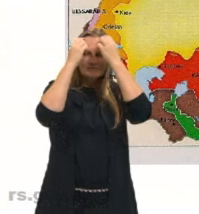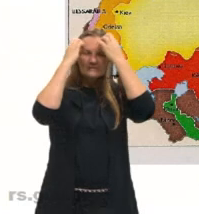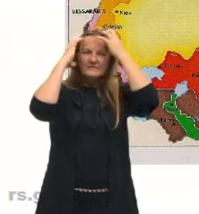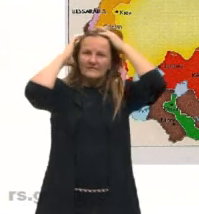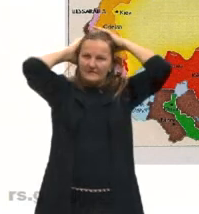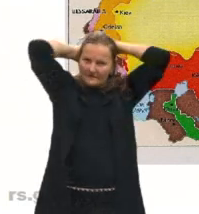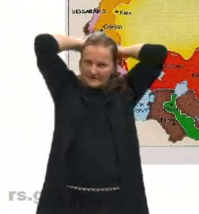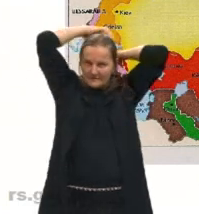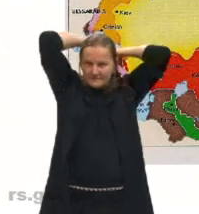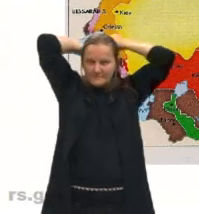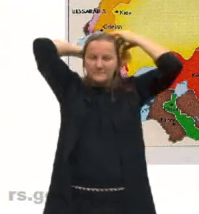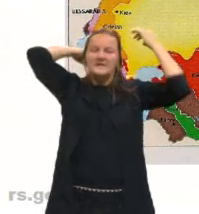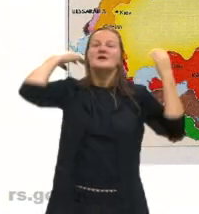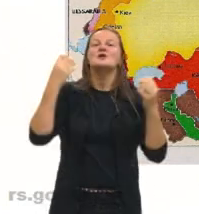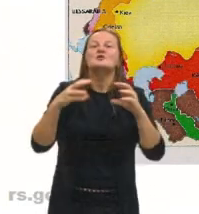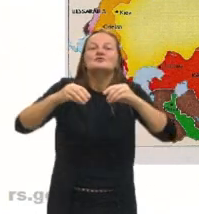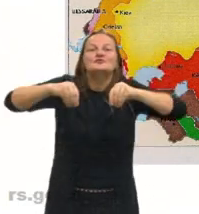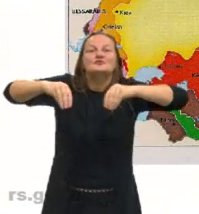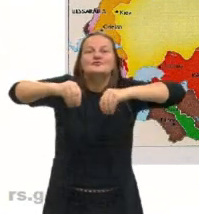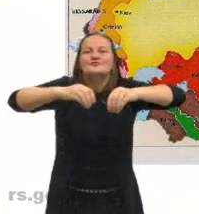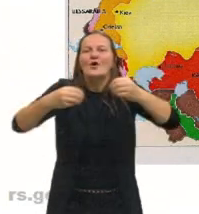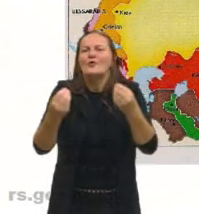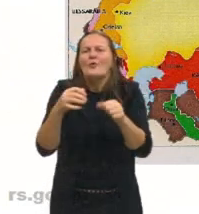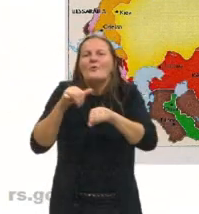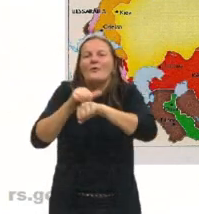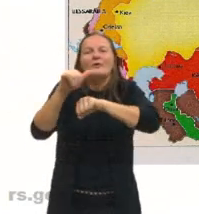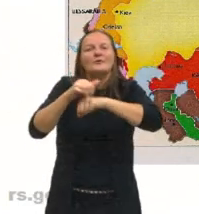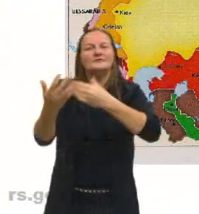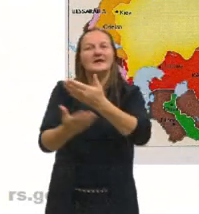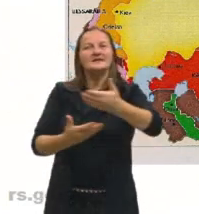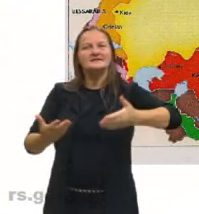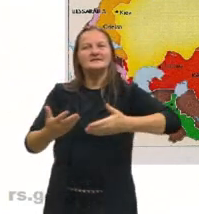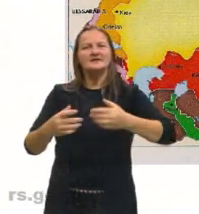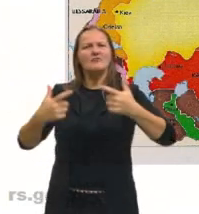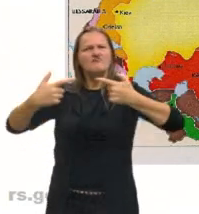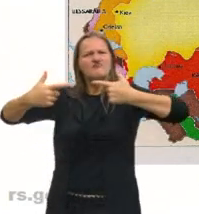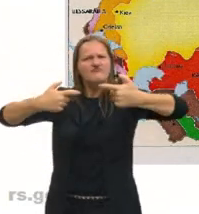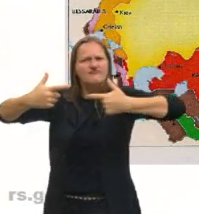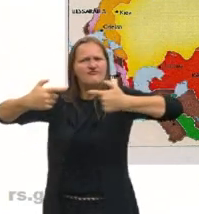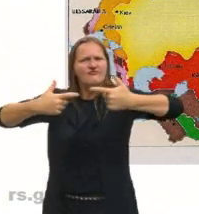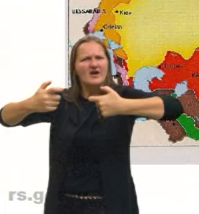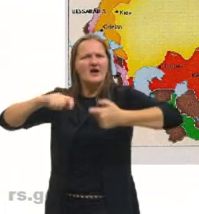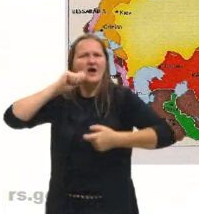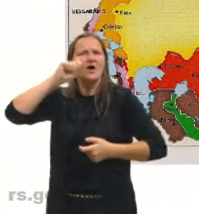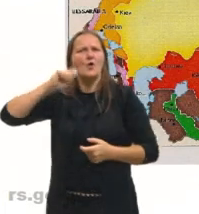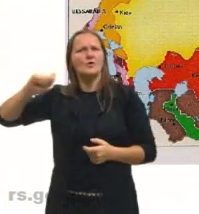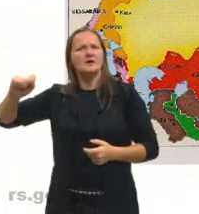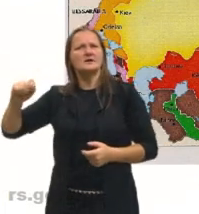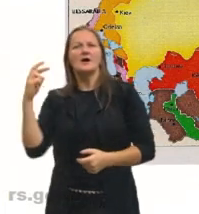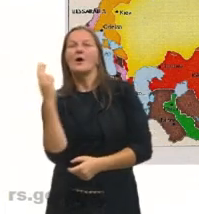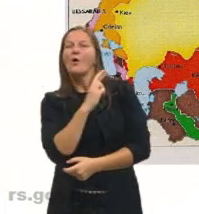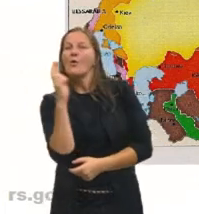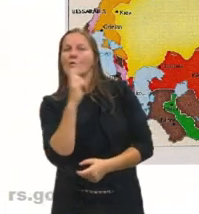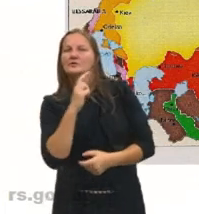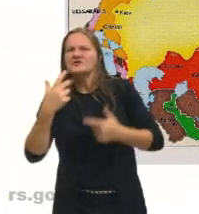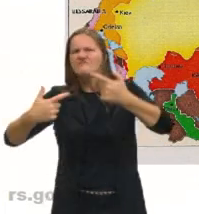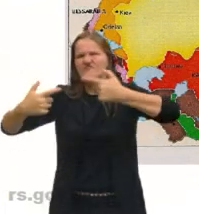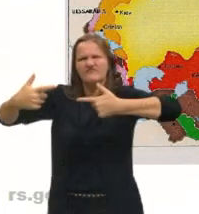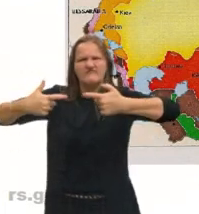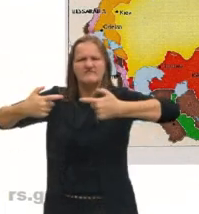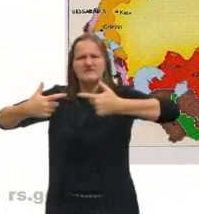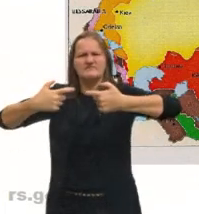solo no mundo contemporâneo né tá acontecendo aí a guerra da Ucrânia e da Rússia tá a gurizada pô mas